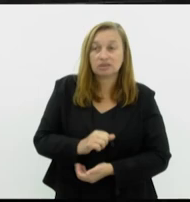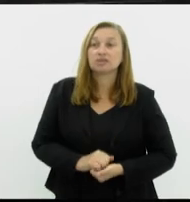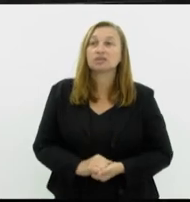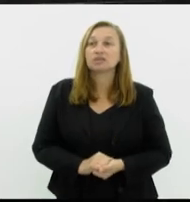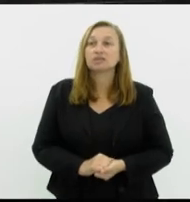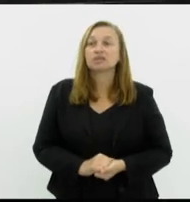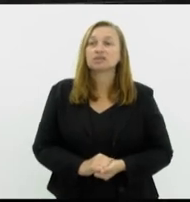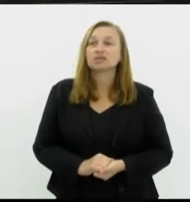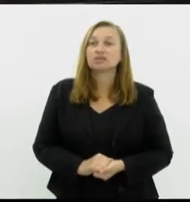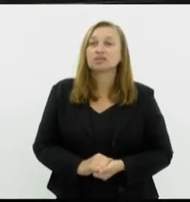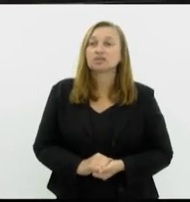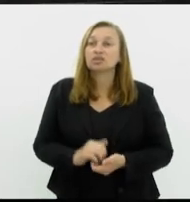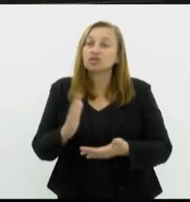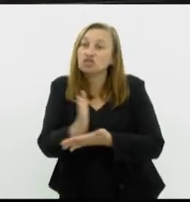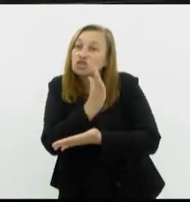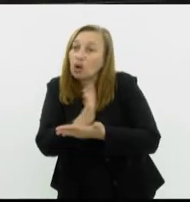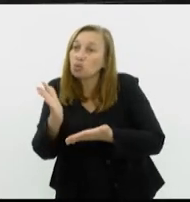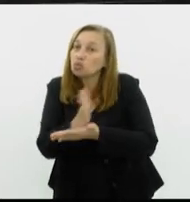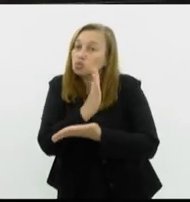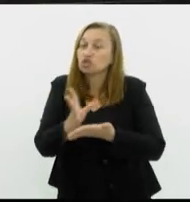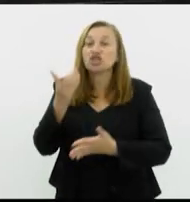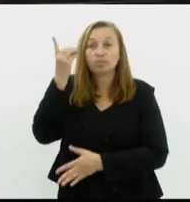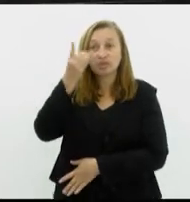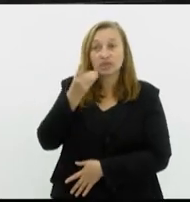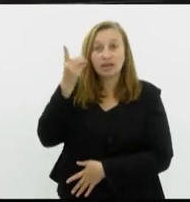de determinados deputados,